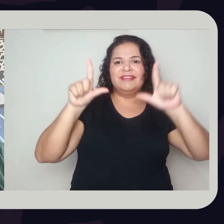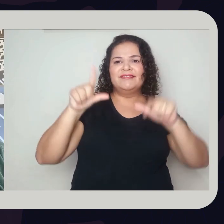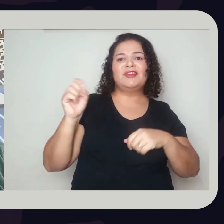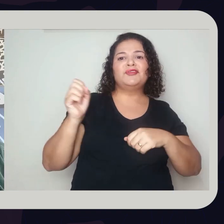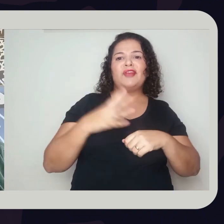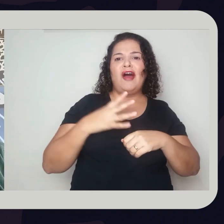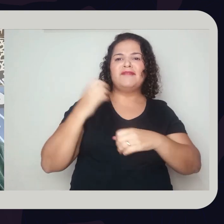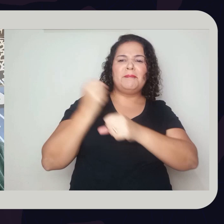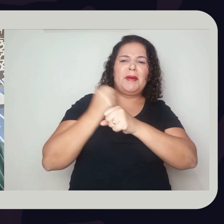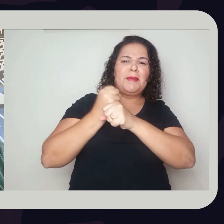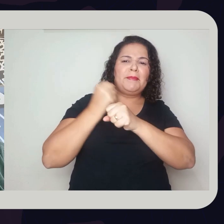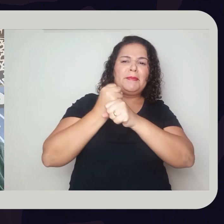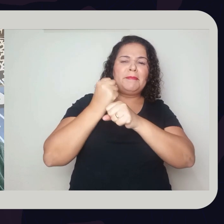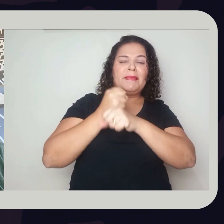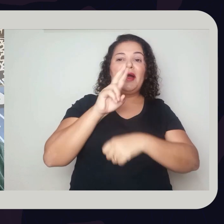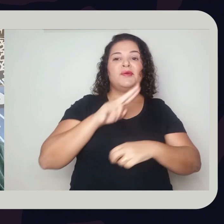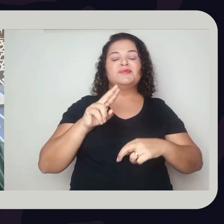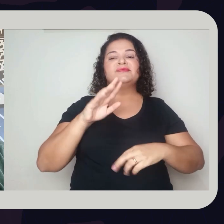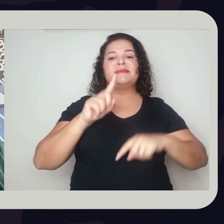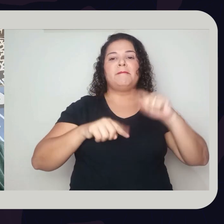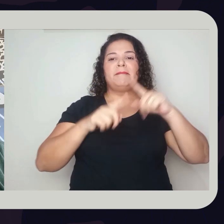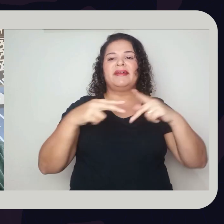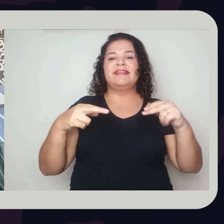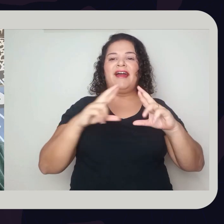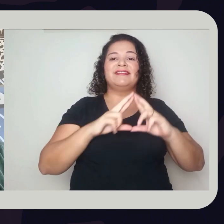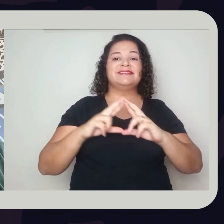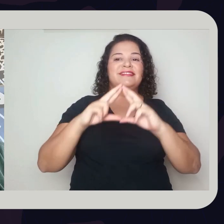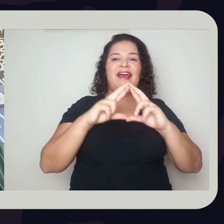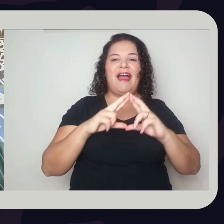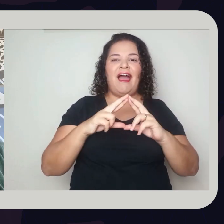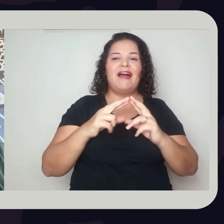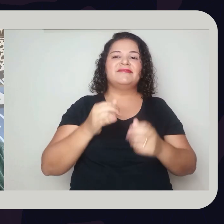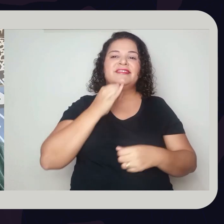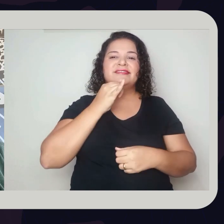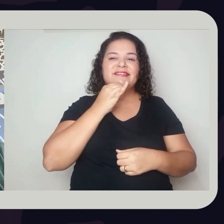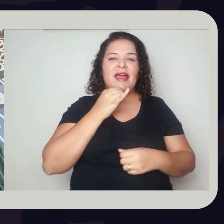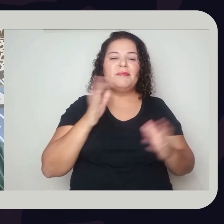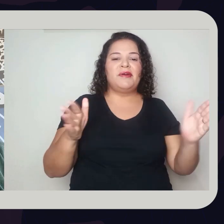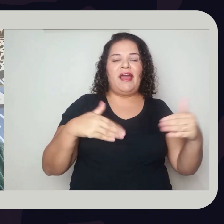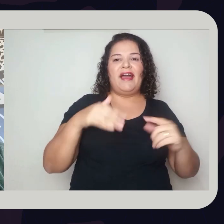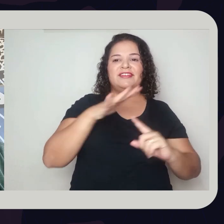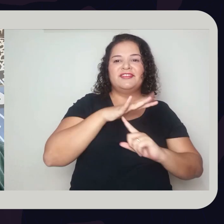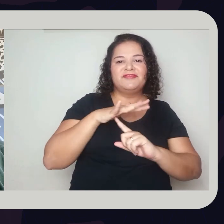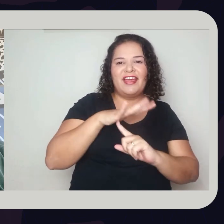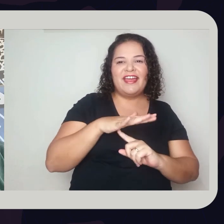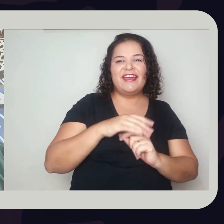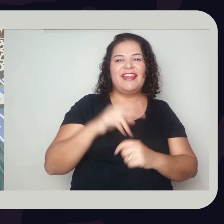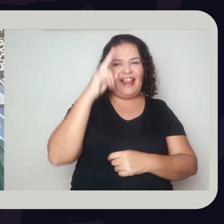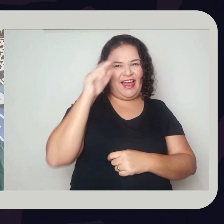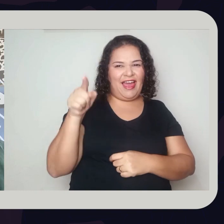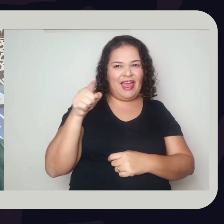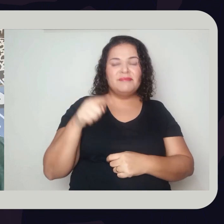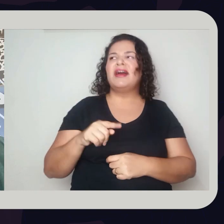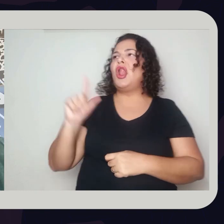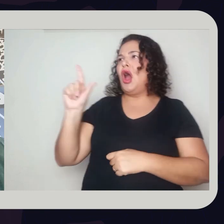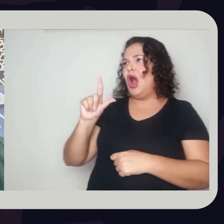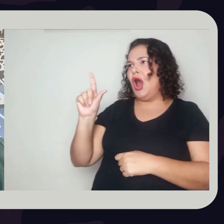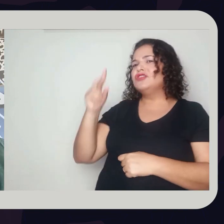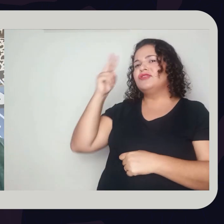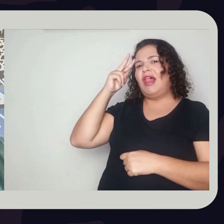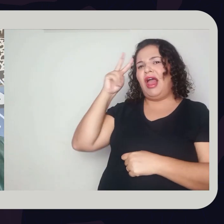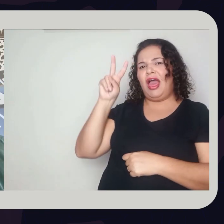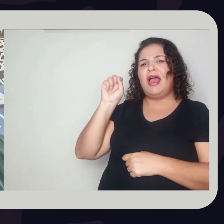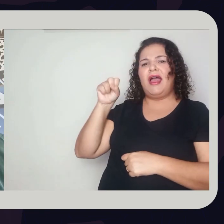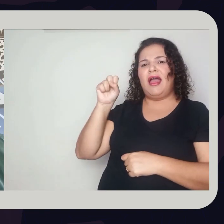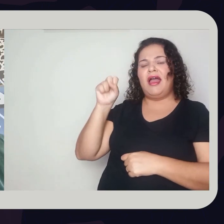sala de televisão, usamos materiais reciclados, tipo caixa de feira, né? Você lembra como era aquele projeto? Claro, Copinho de